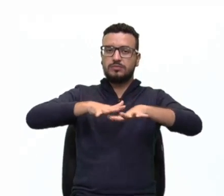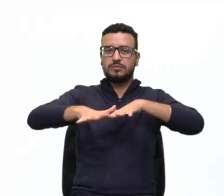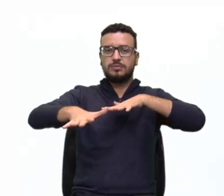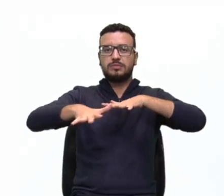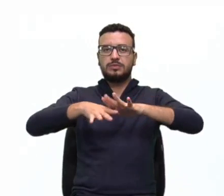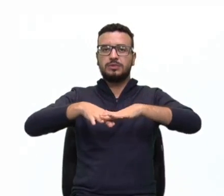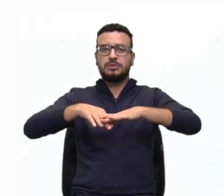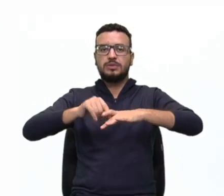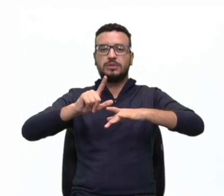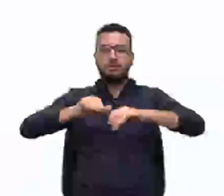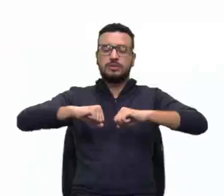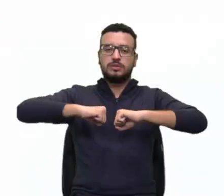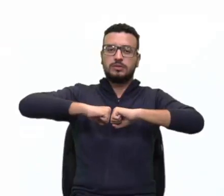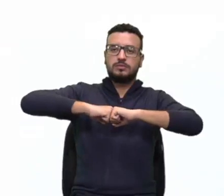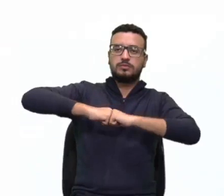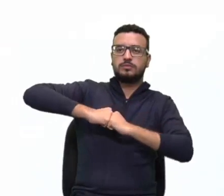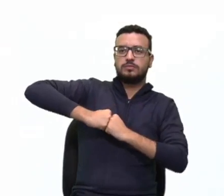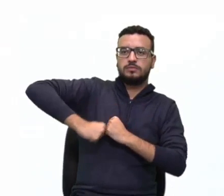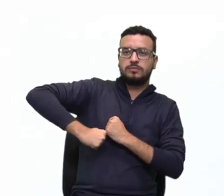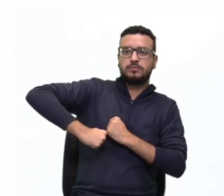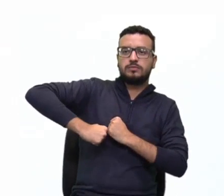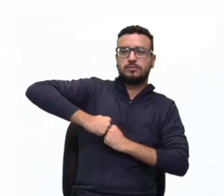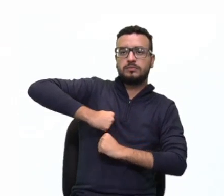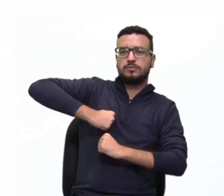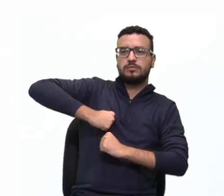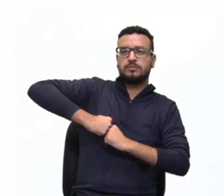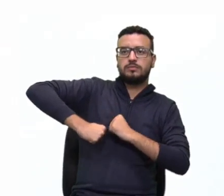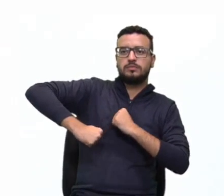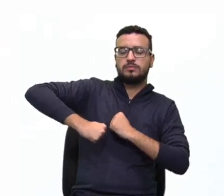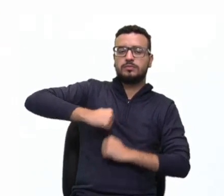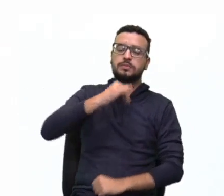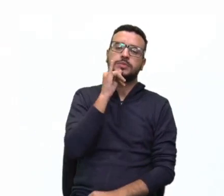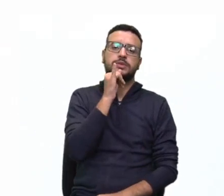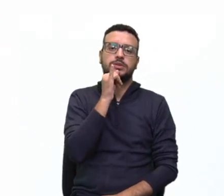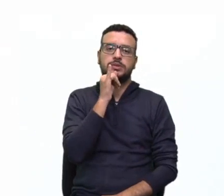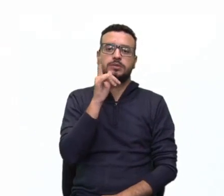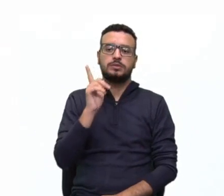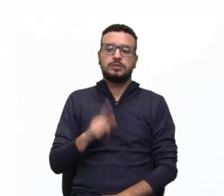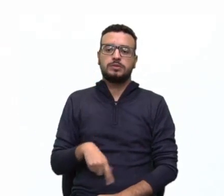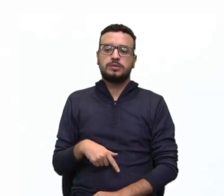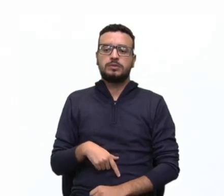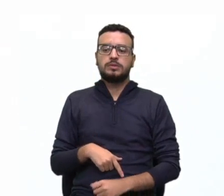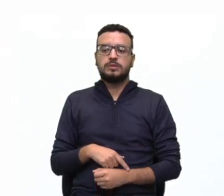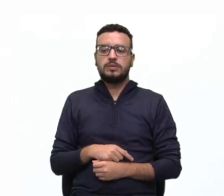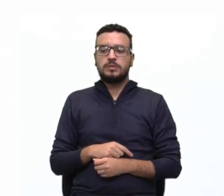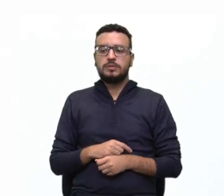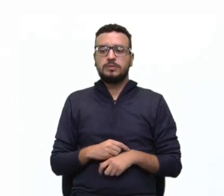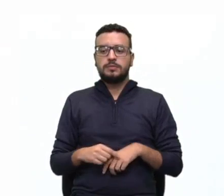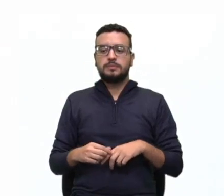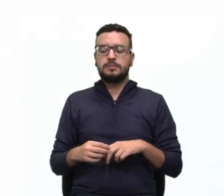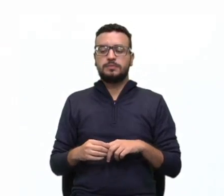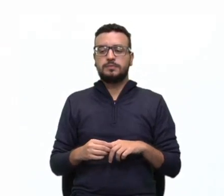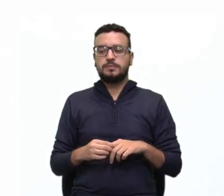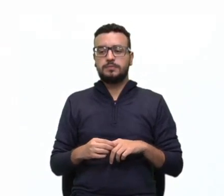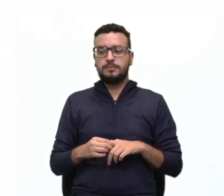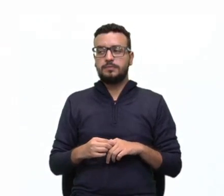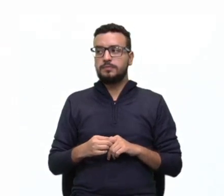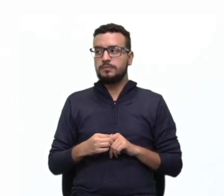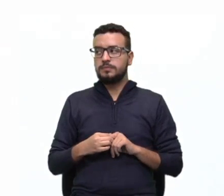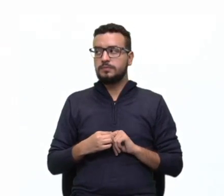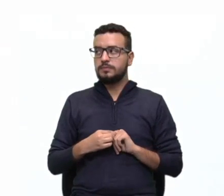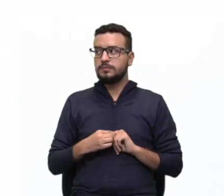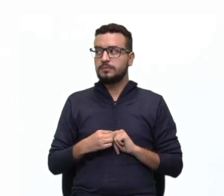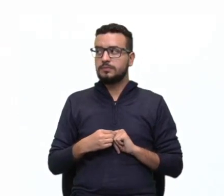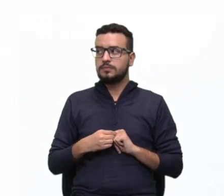entre lados e de um lado para o outro. Então, como exemplo, eu tenho a articulação intercarpal e intertarsal. Então, eu vou